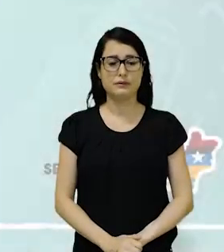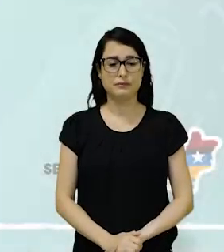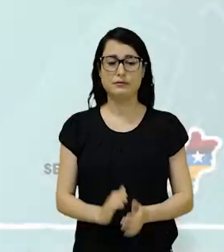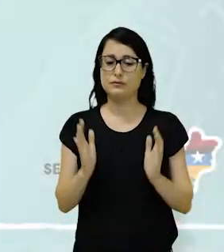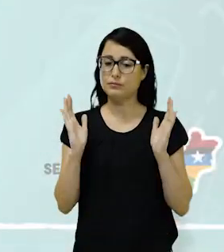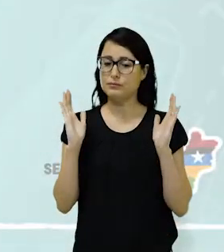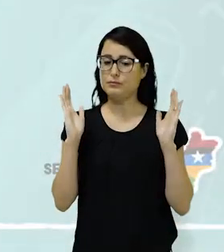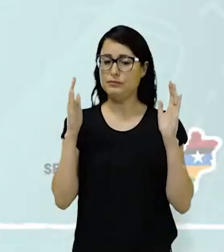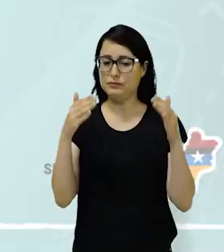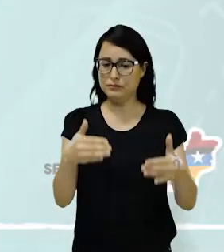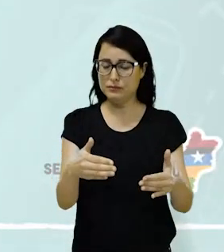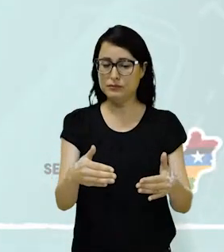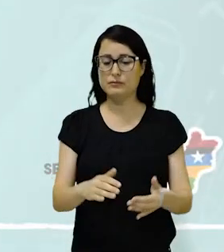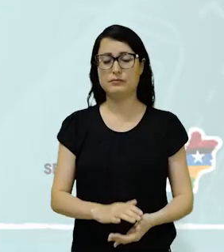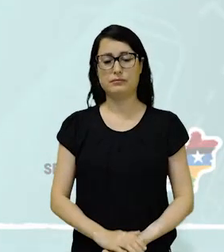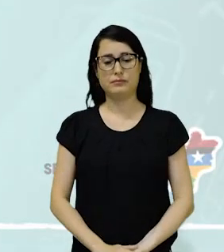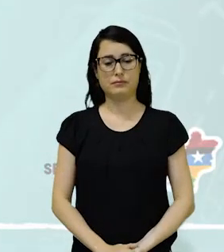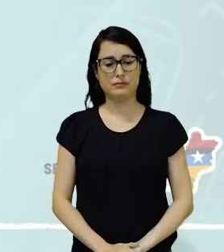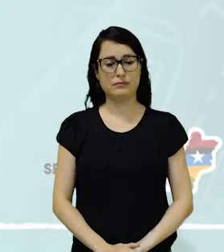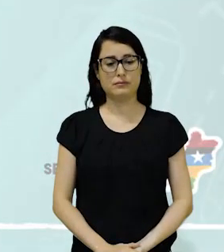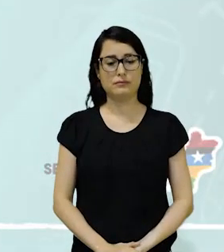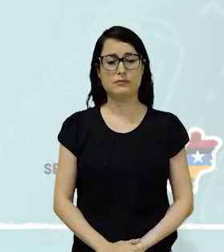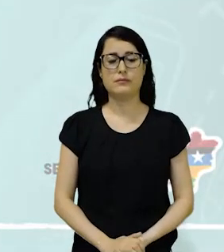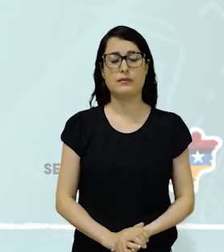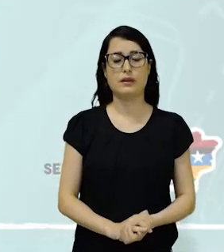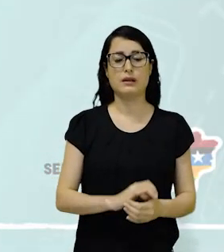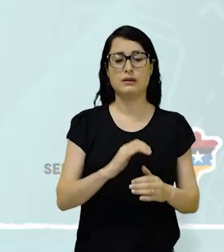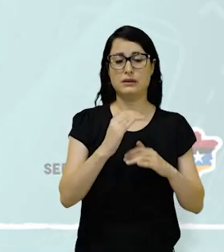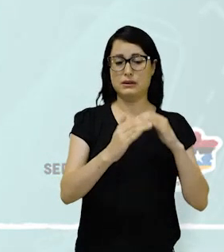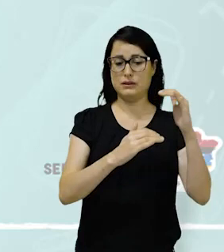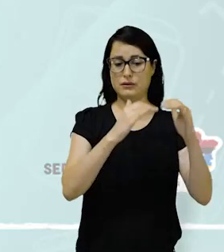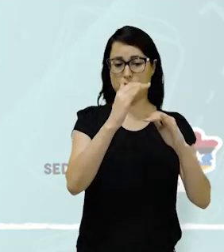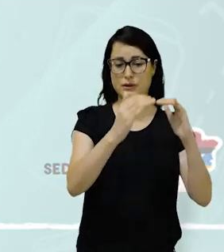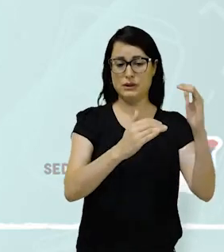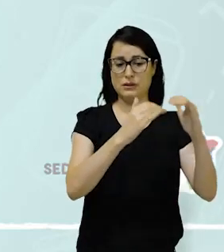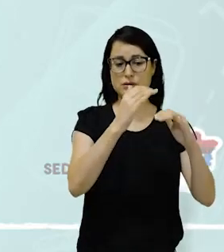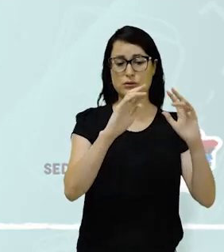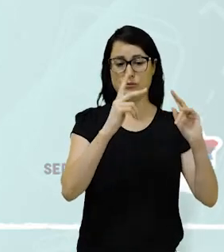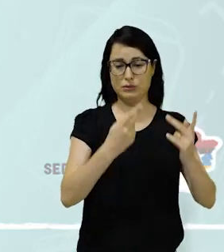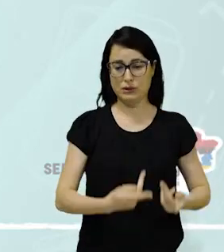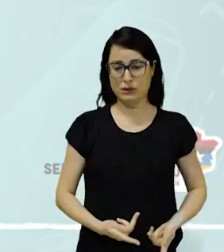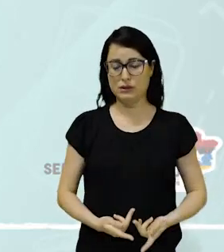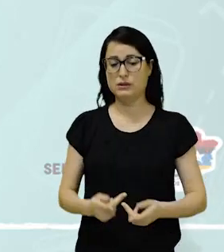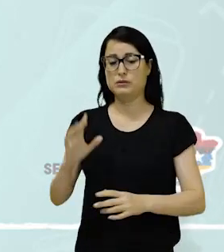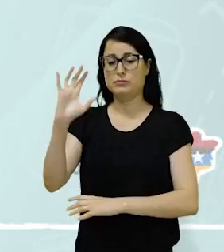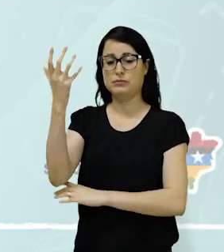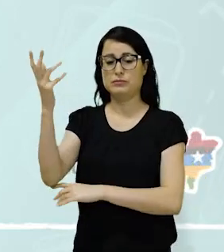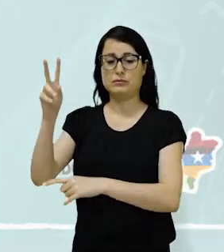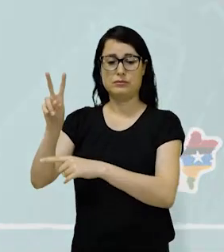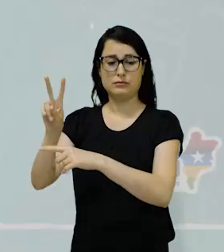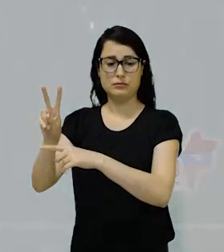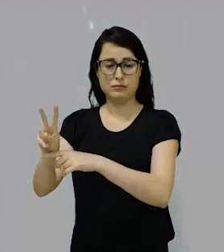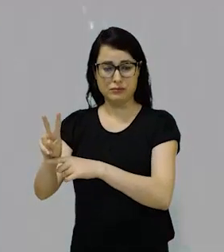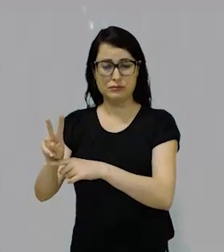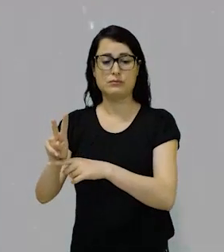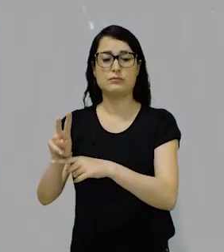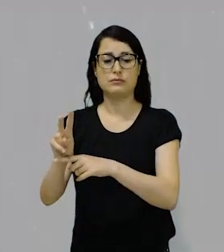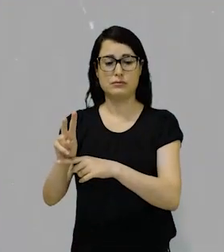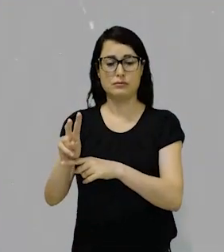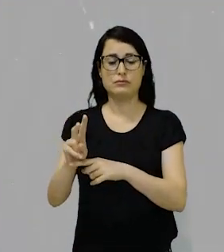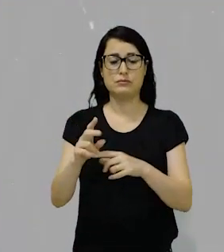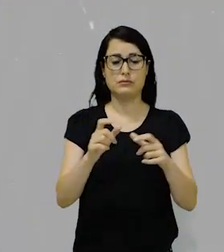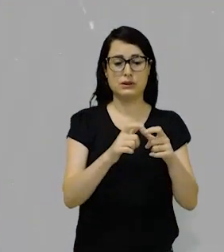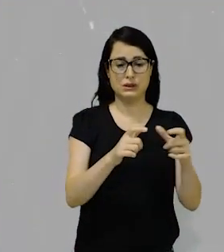foca comigo. Vamos sintetizar. Desenvolvimento humano versus preservação ambiental. o dilema do crescimento econômico atrelado